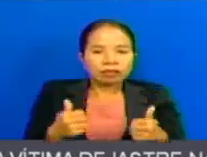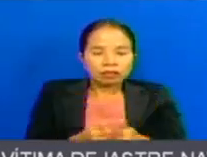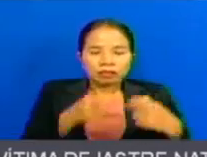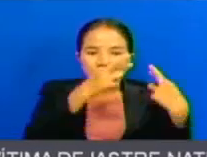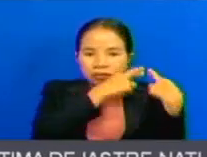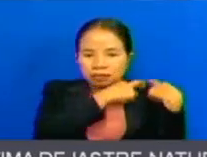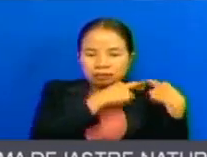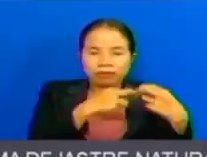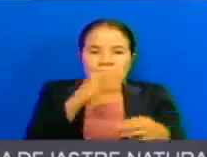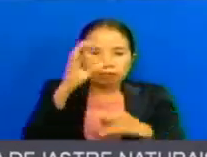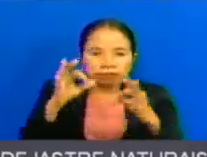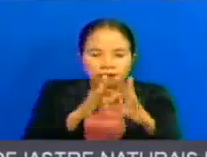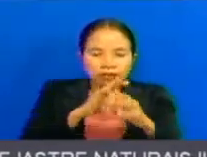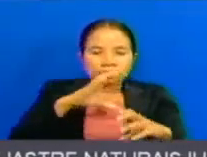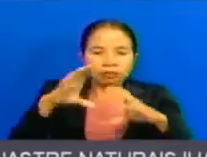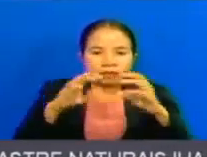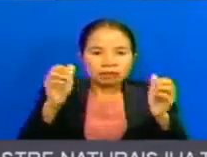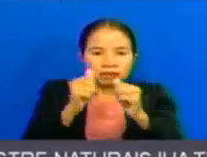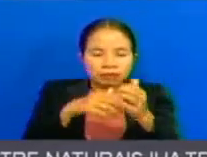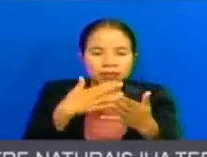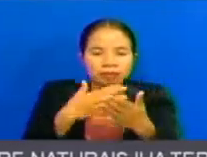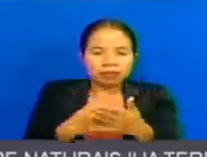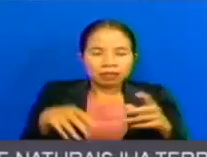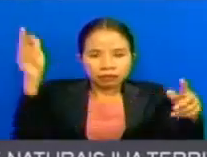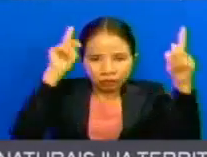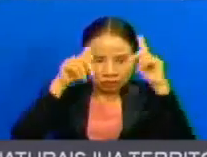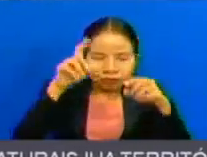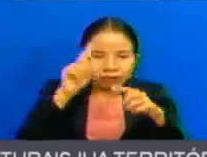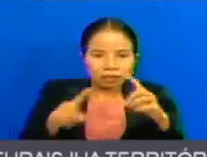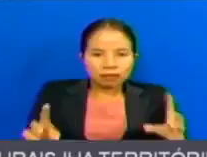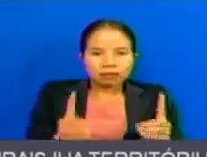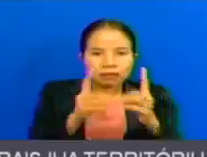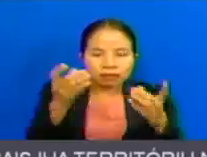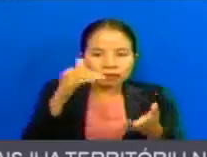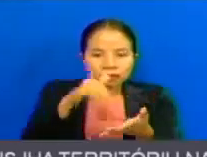responsabiliza o de garantir a comunicação no dia a tu problema refere a bela acontece tão.